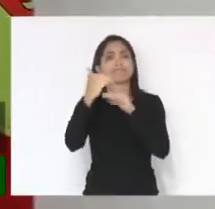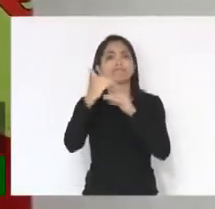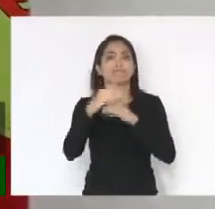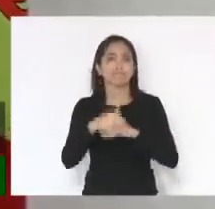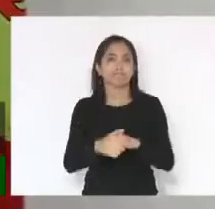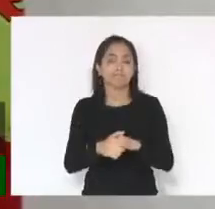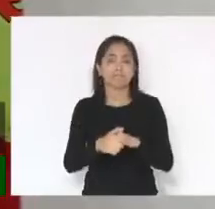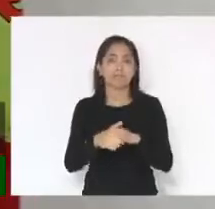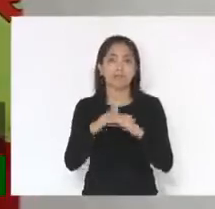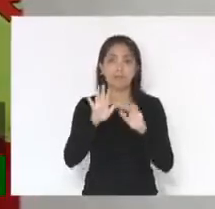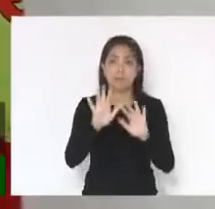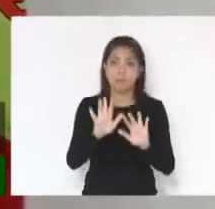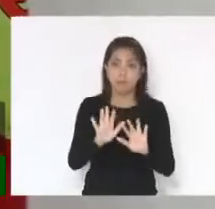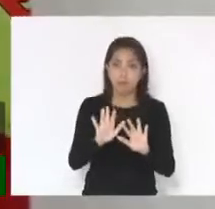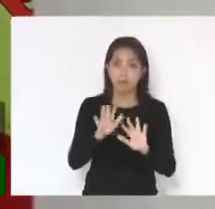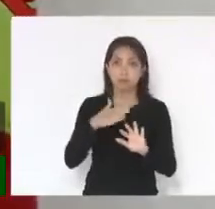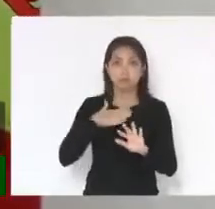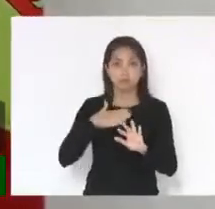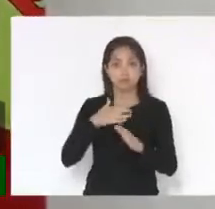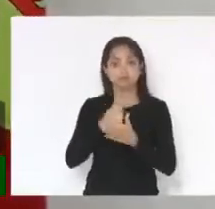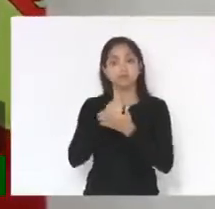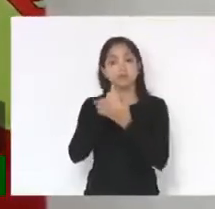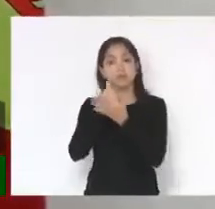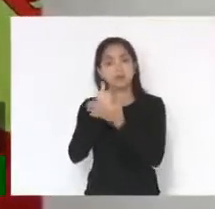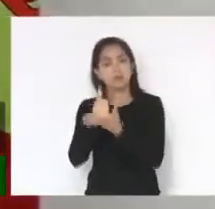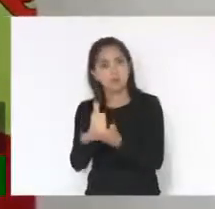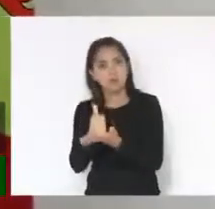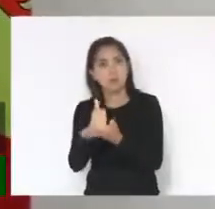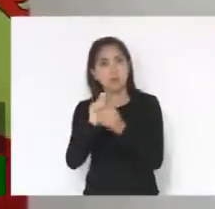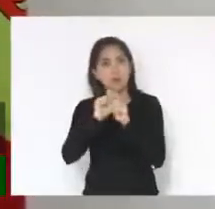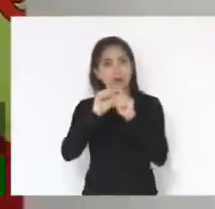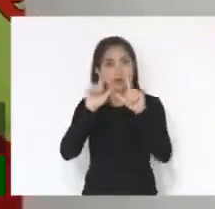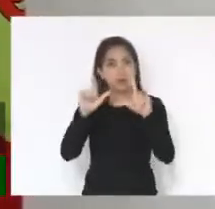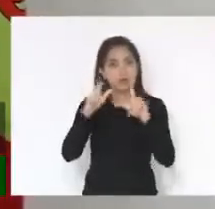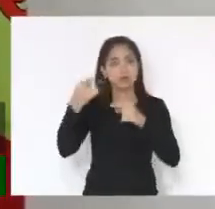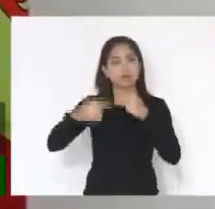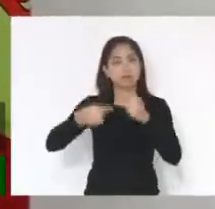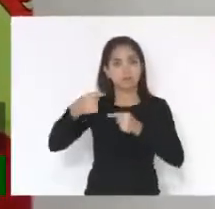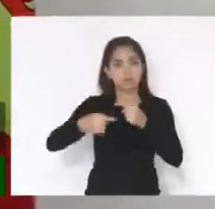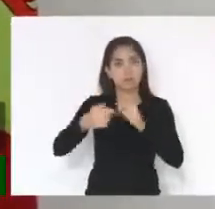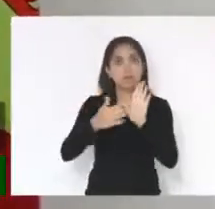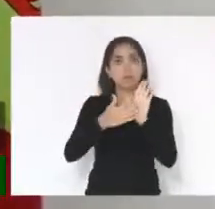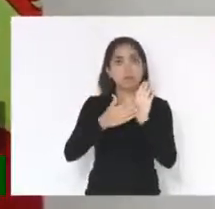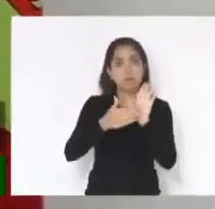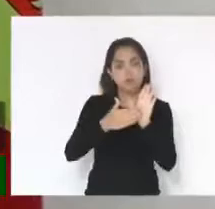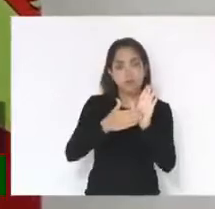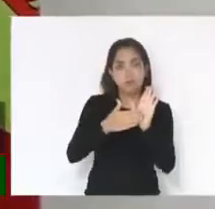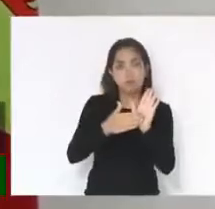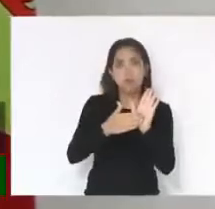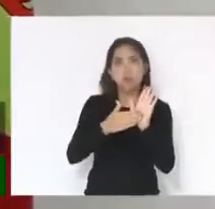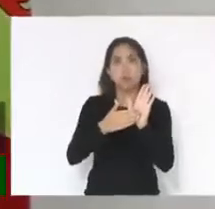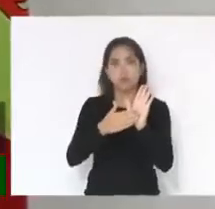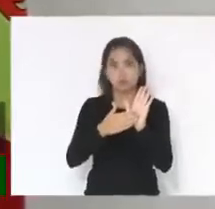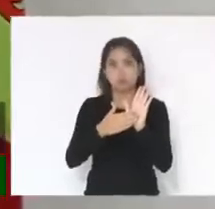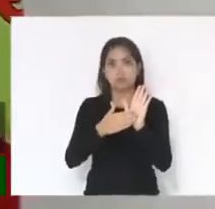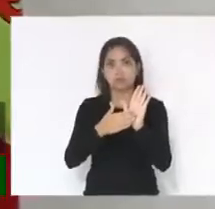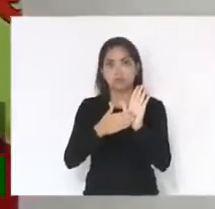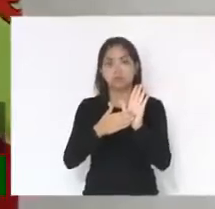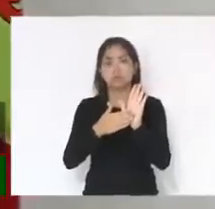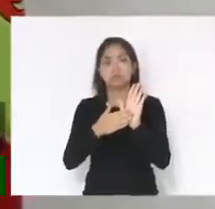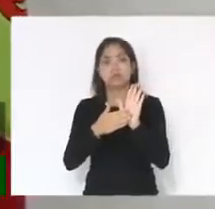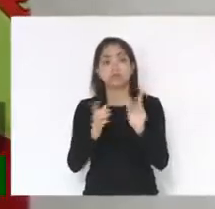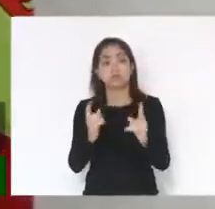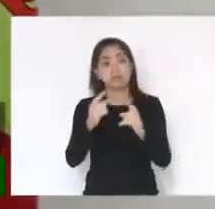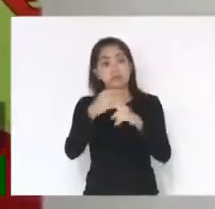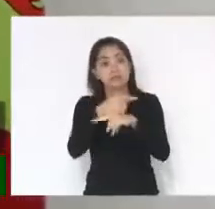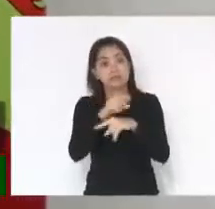catarinense. Mas conte comigo também para alertar e debater e propor aquilo que estiver na contramão